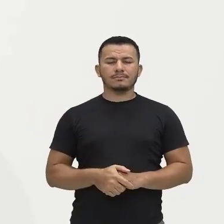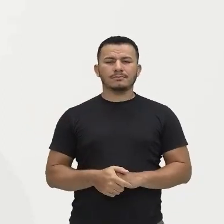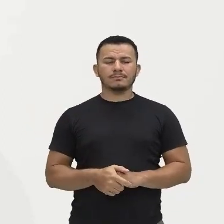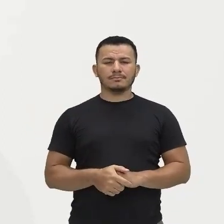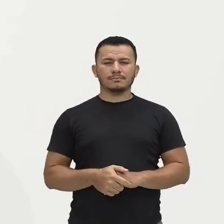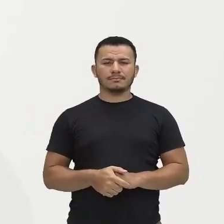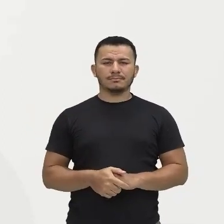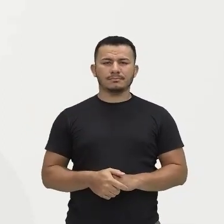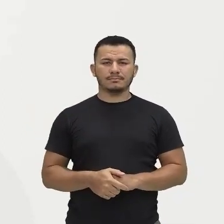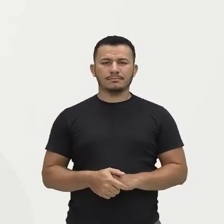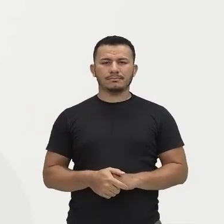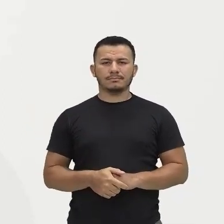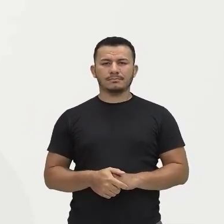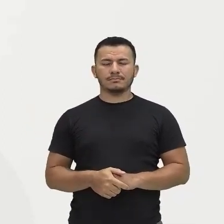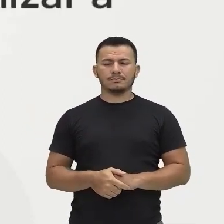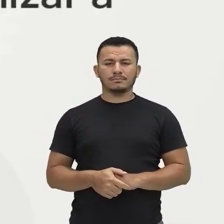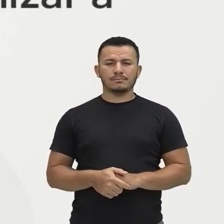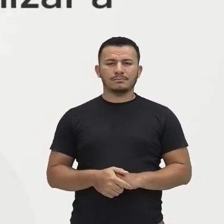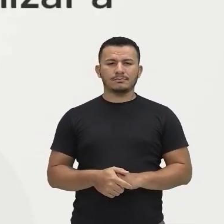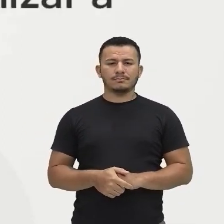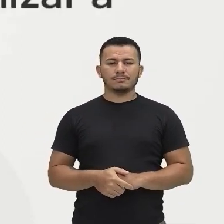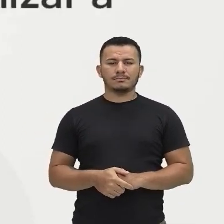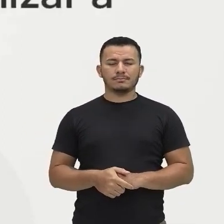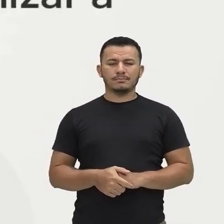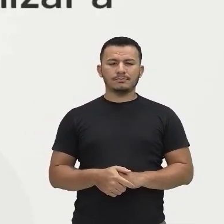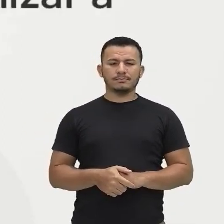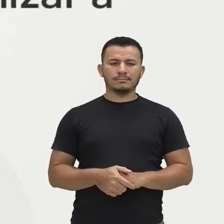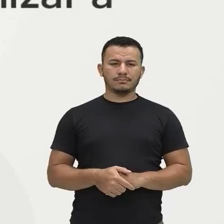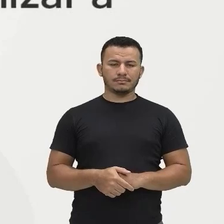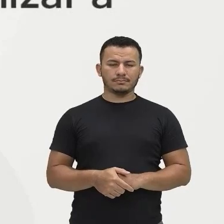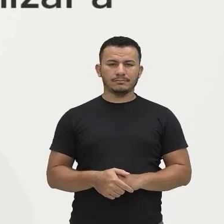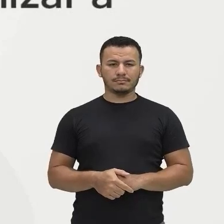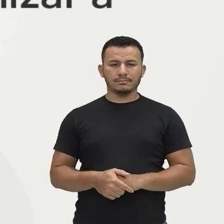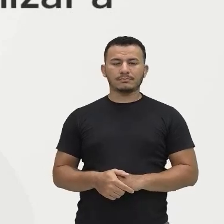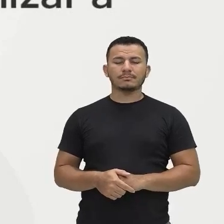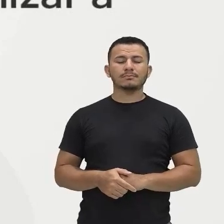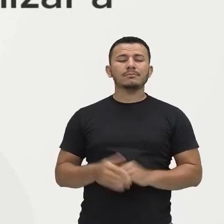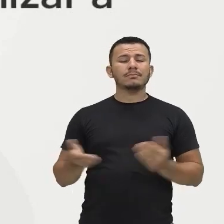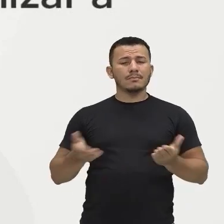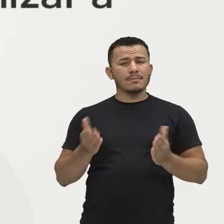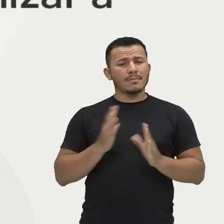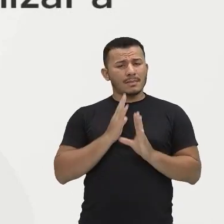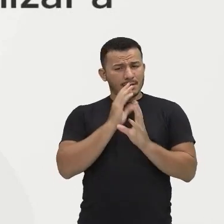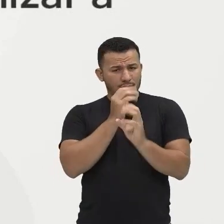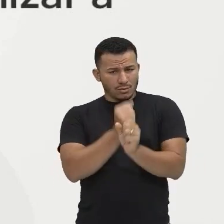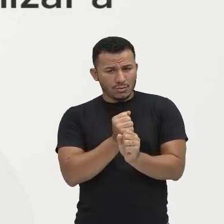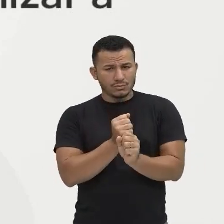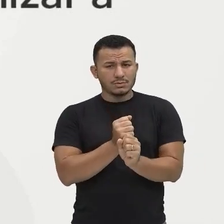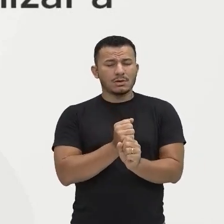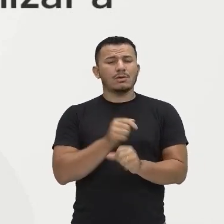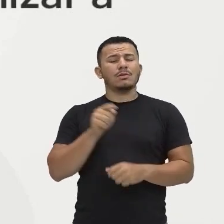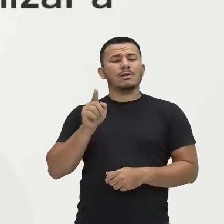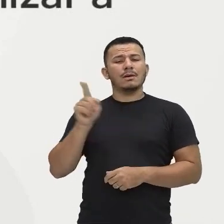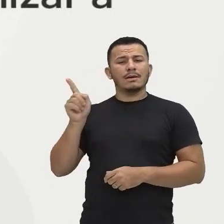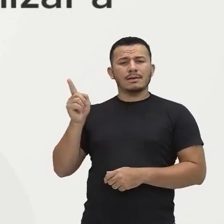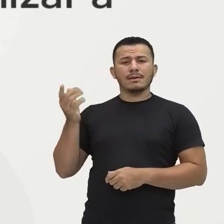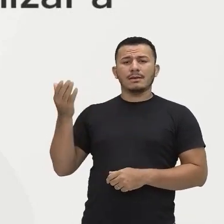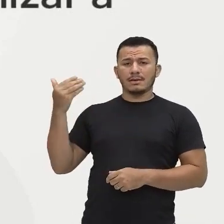Então agora nós temos o seguinte, ó. Resolução sem o uso. Nós